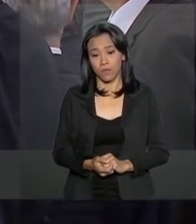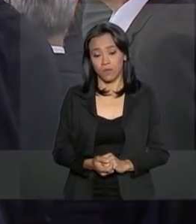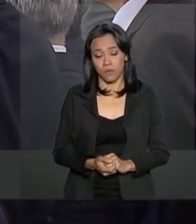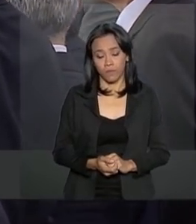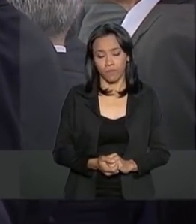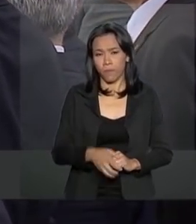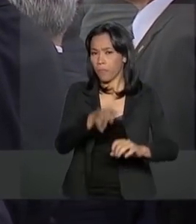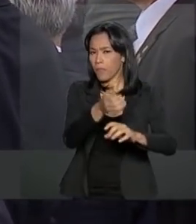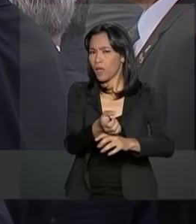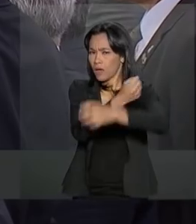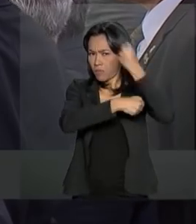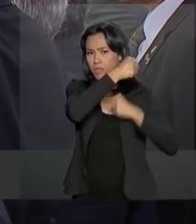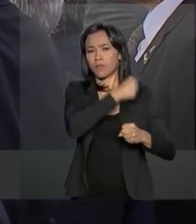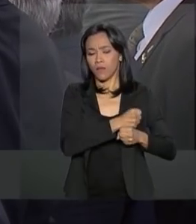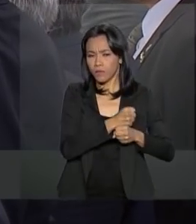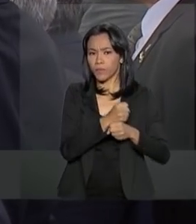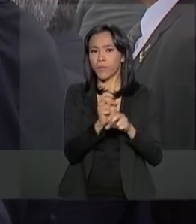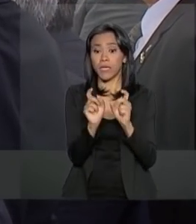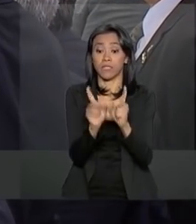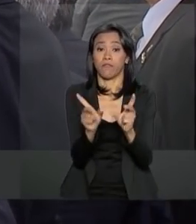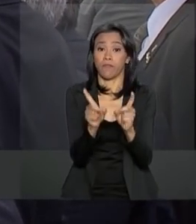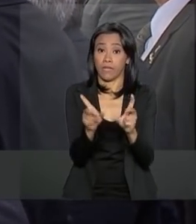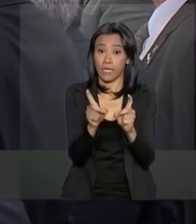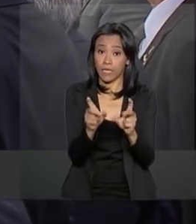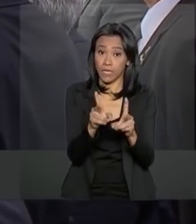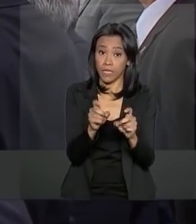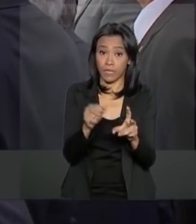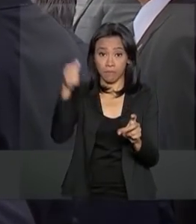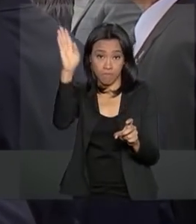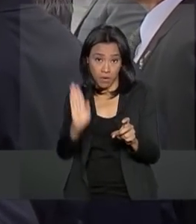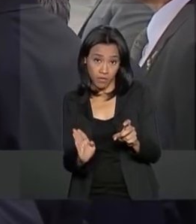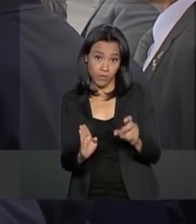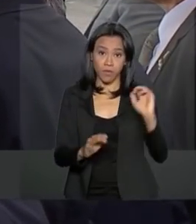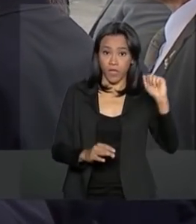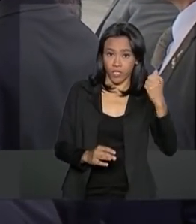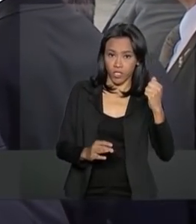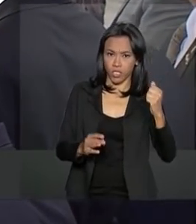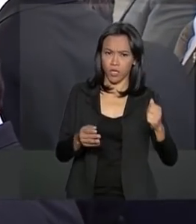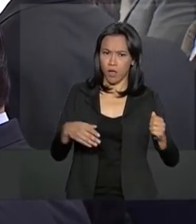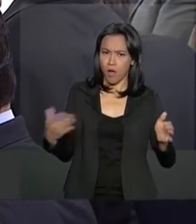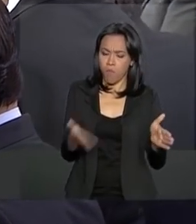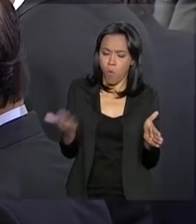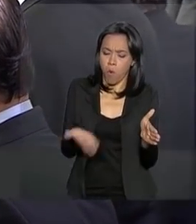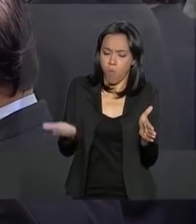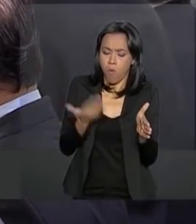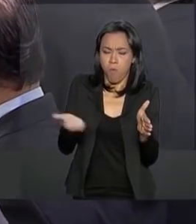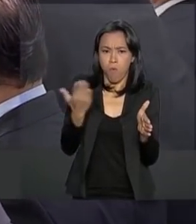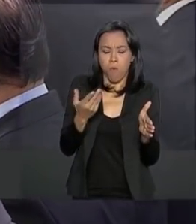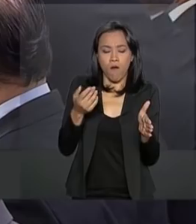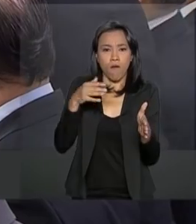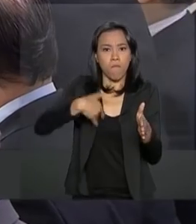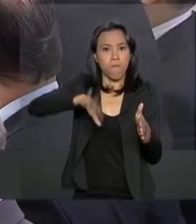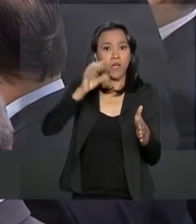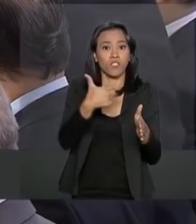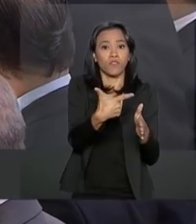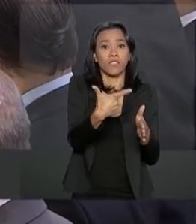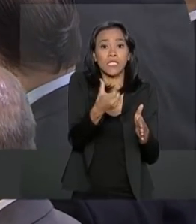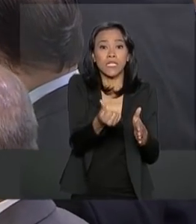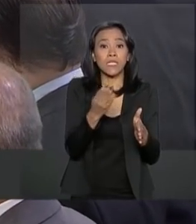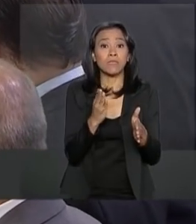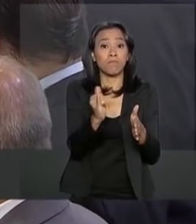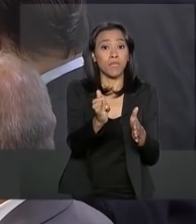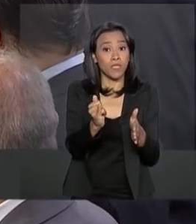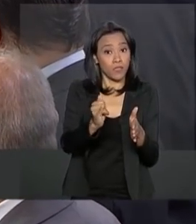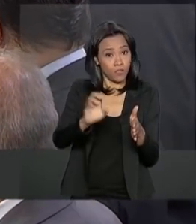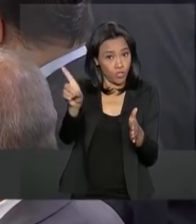No ano passado, o comércio entre Brasil e Argentina movimentou mais de 26 bilhões de dólares,